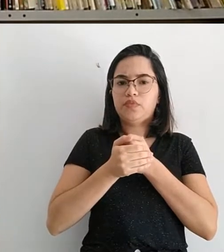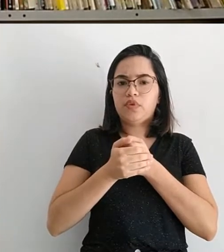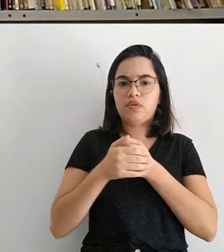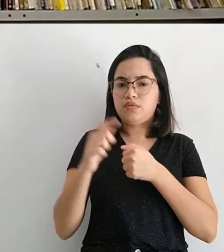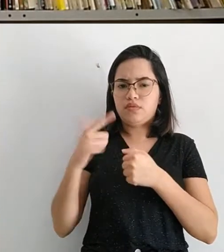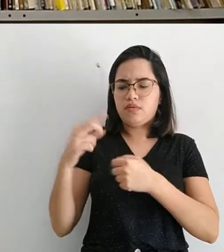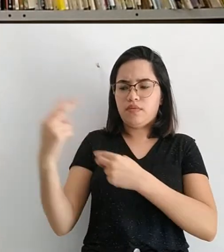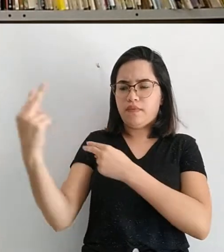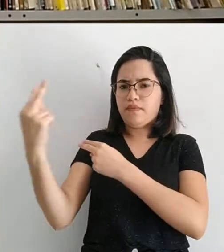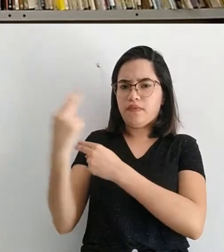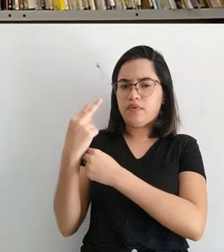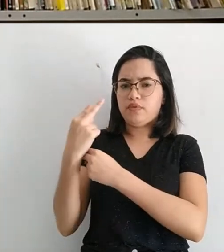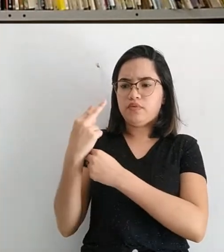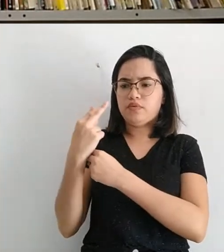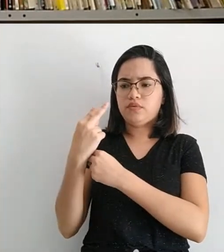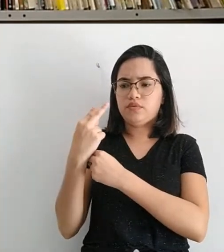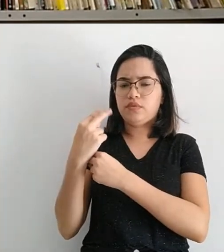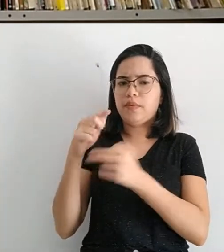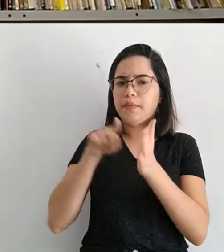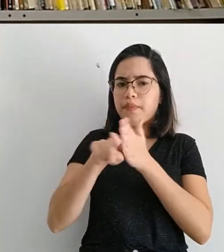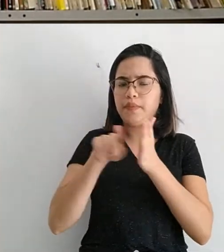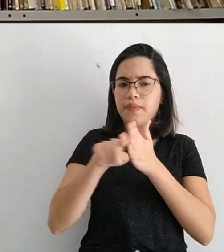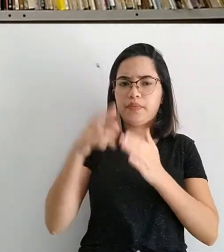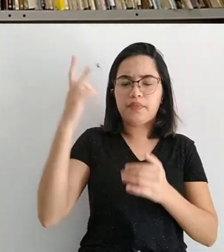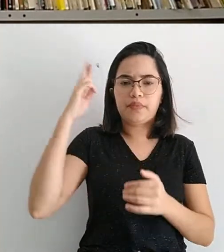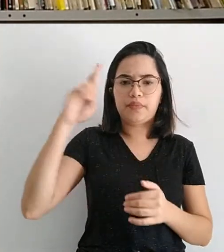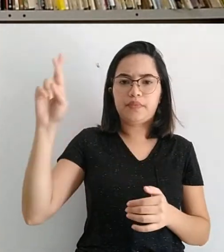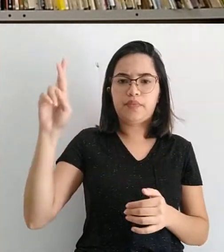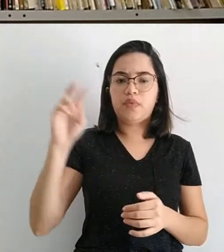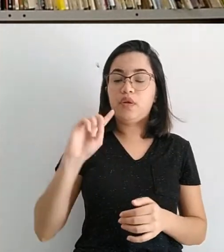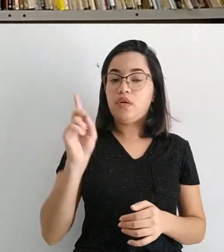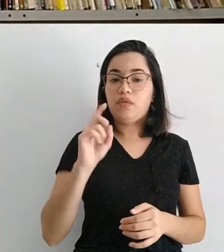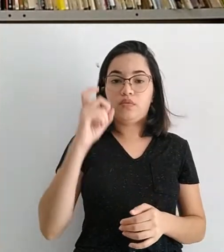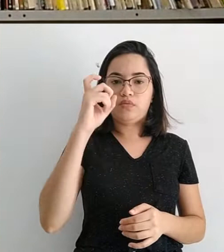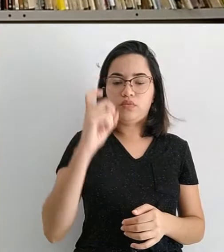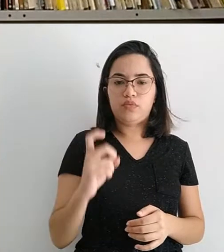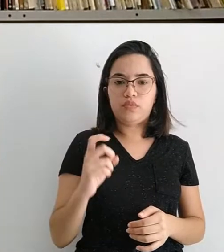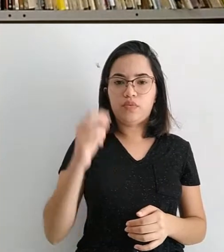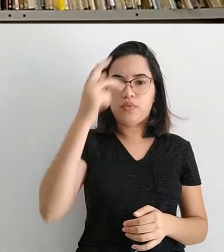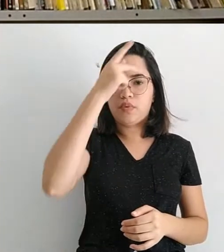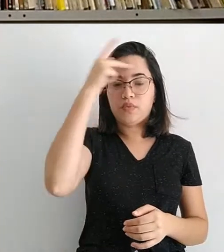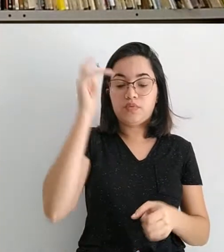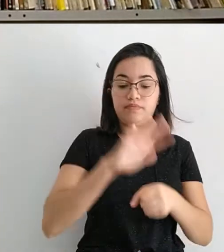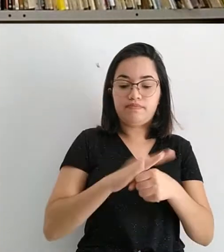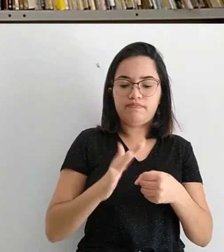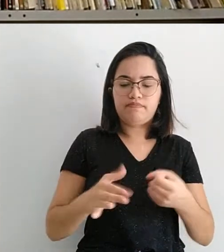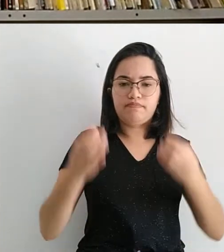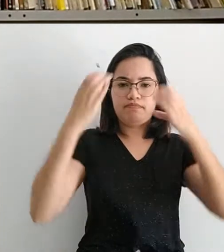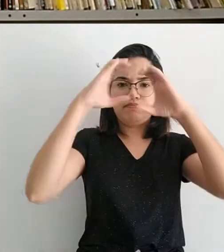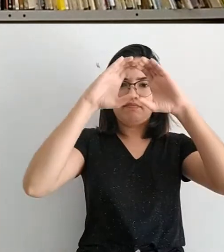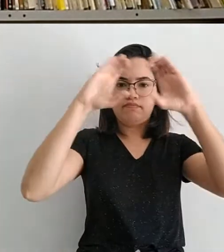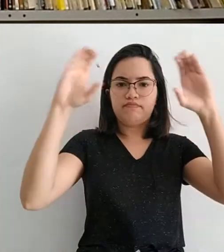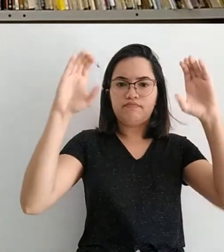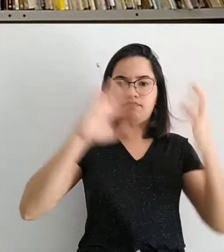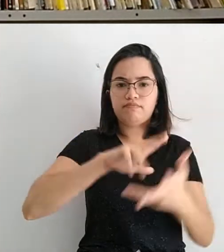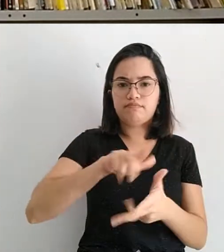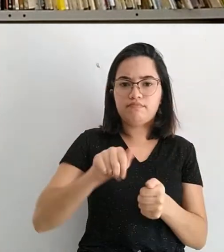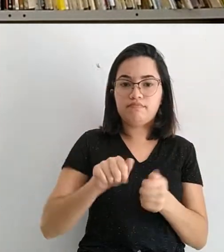que eu o veja? Pergunta o Senhor. Não sou eu aquele que enche os céus e a